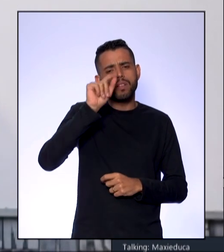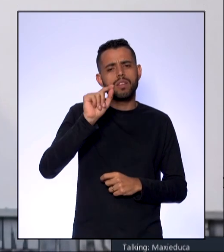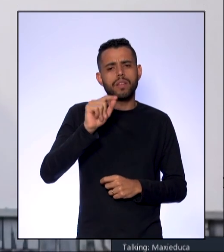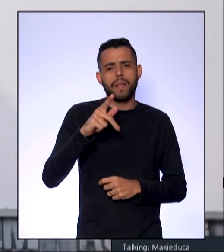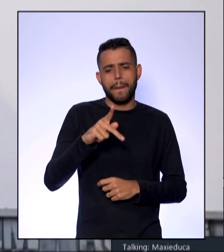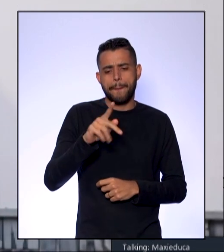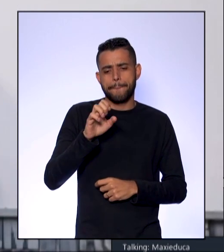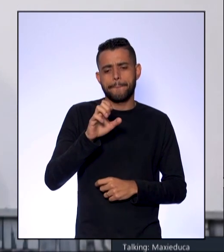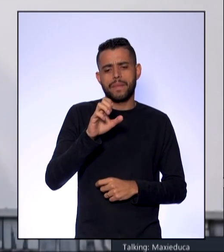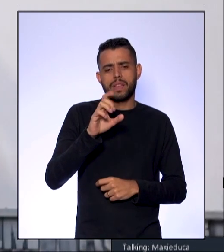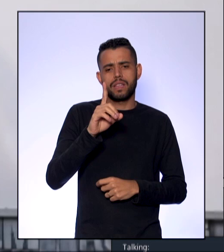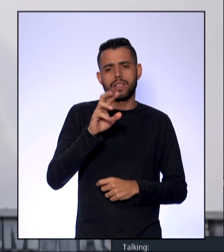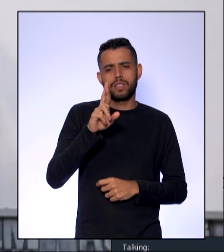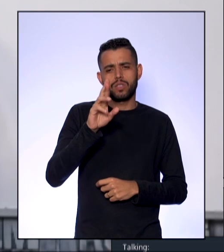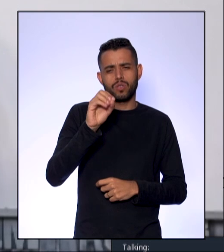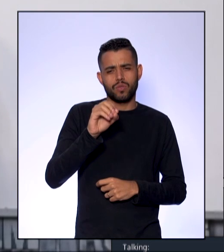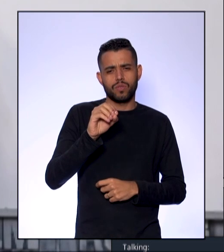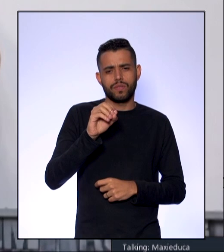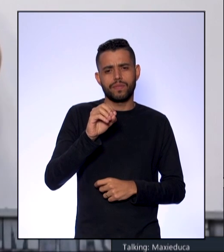de Pedro